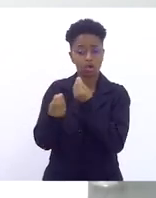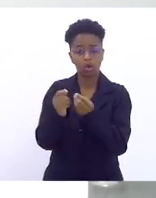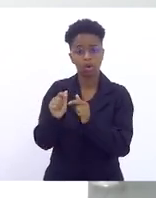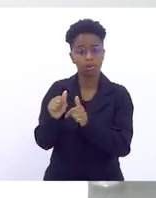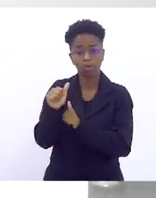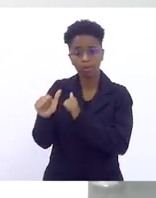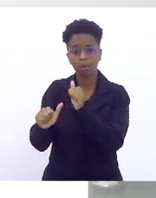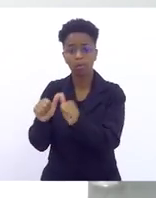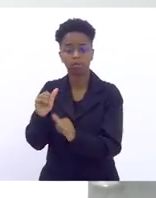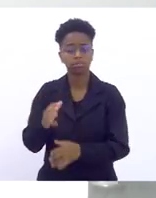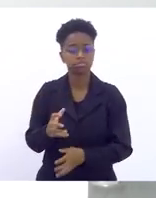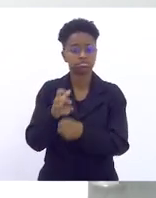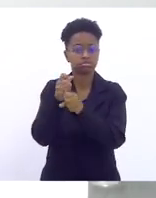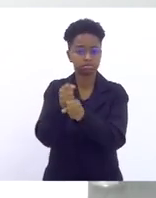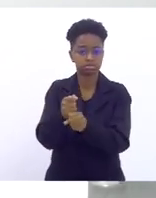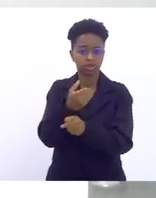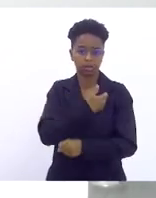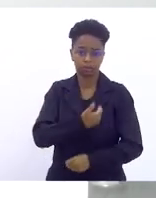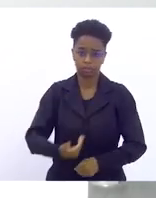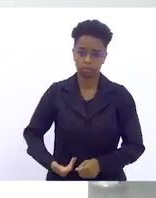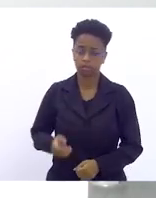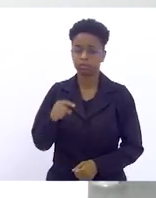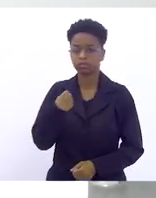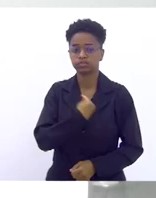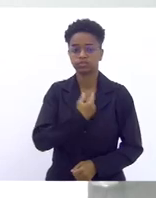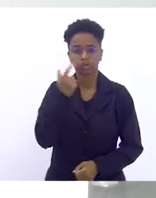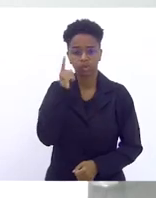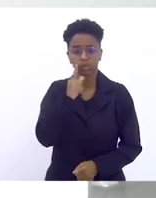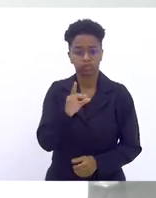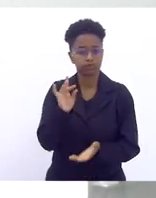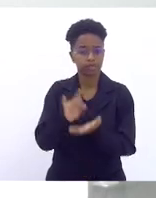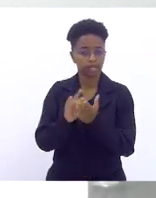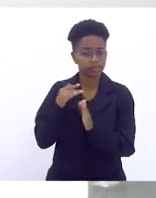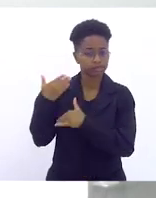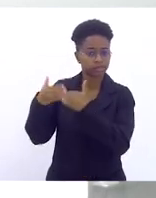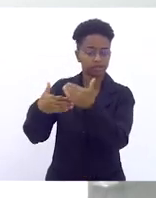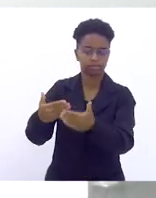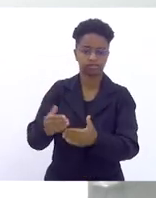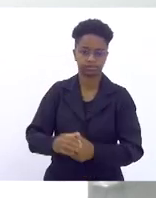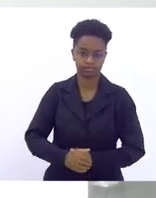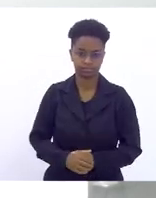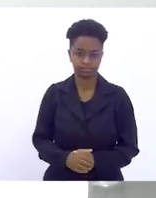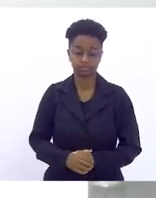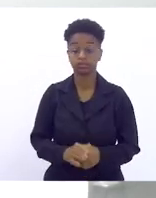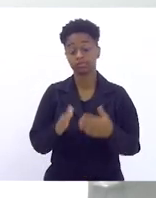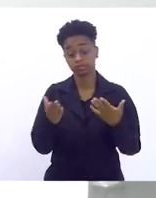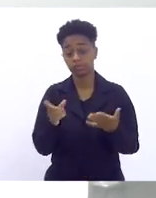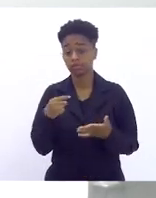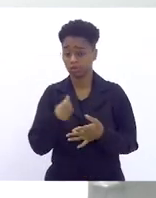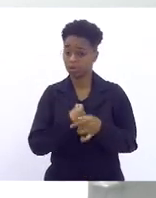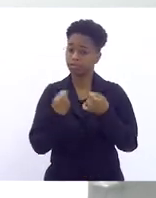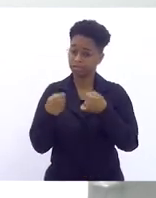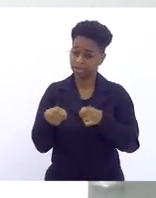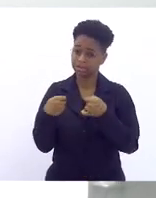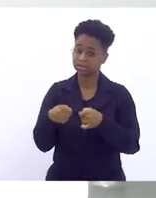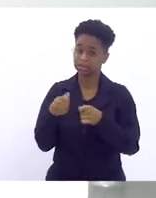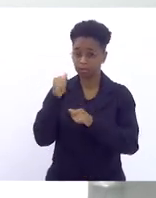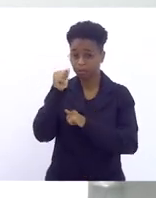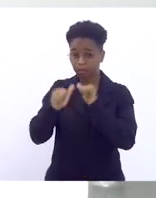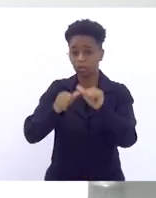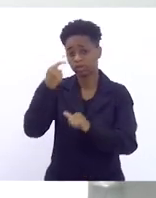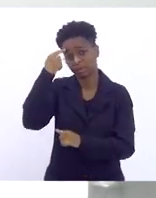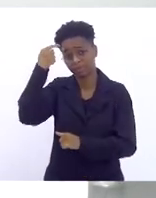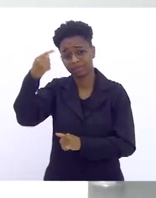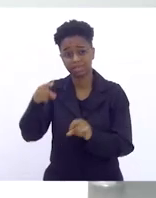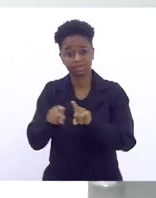ativo em contabilidade pública e que a gente pode avançar nessa linha entendeu a gente vai ter que sair fora dessa caixinha e vai ter que